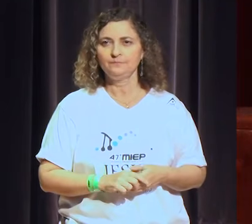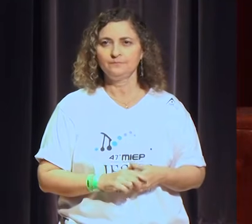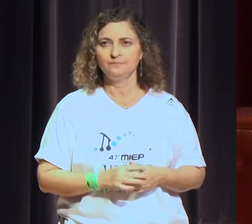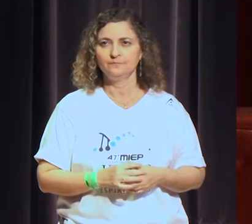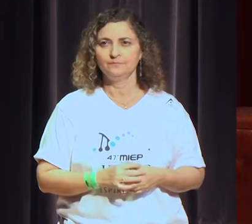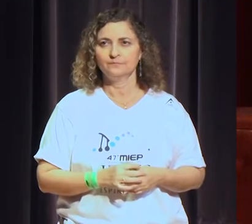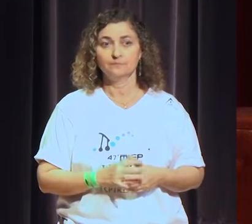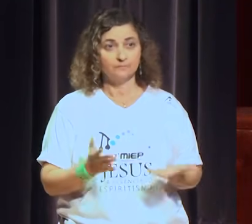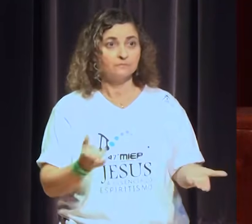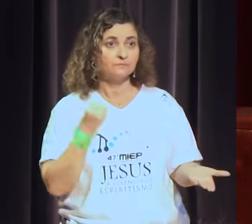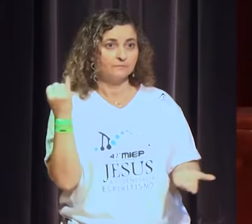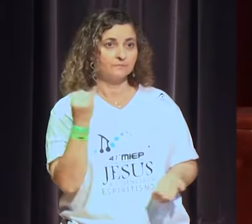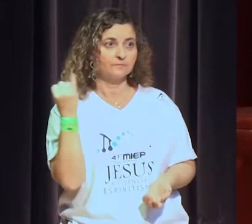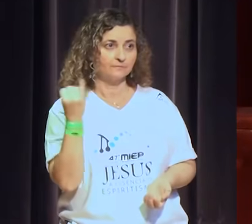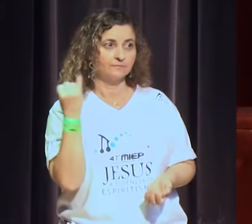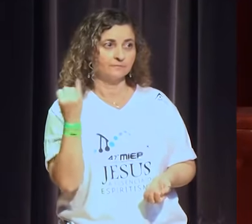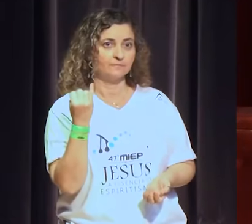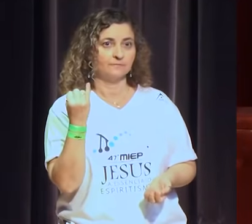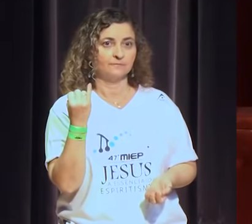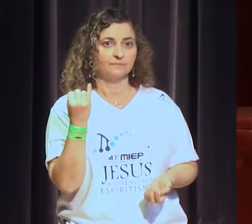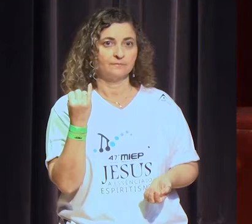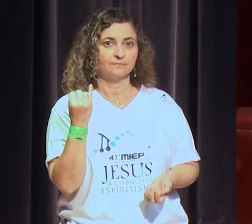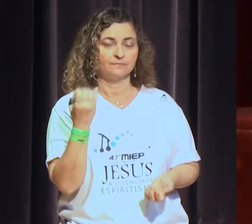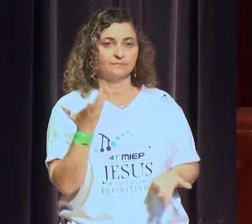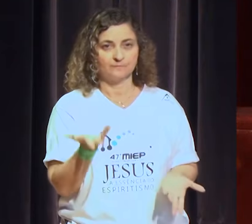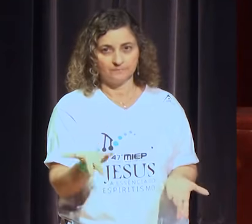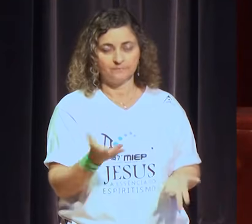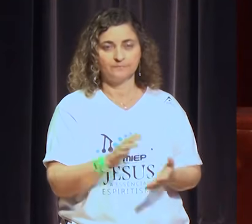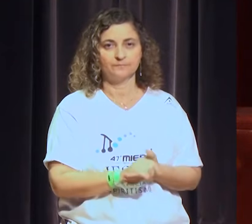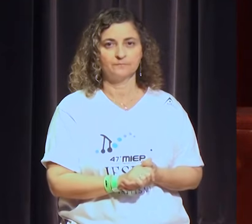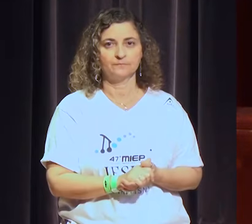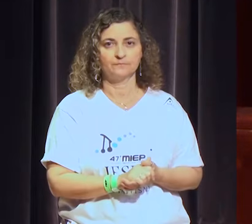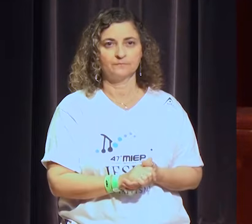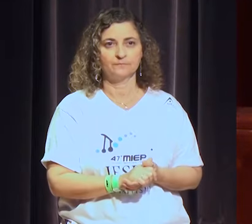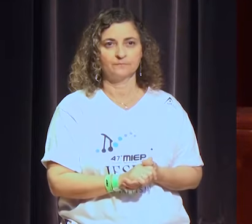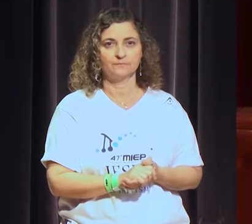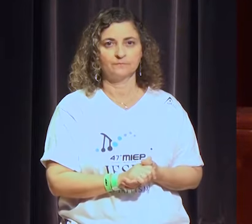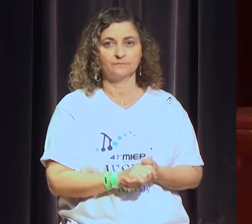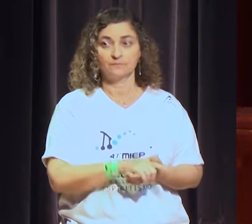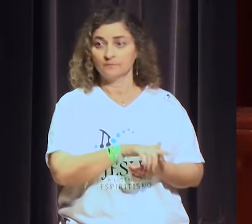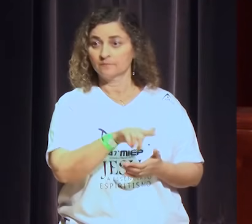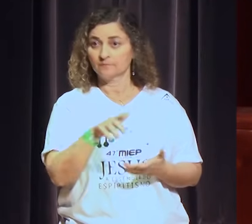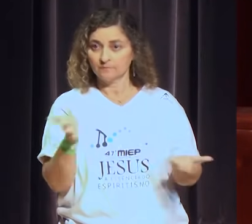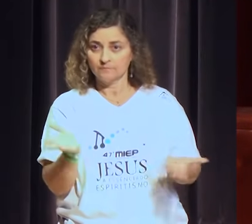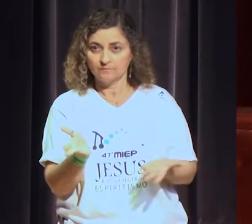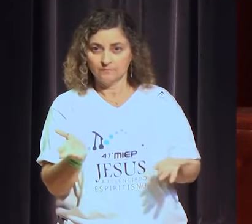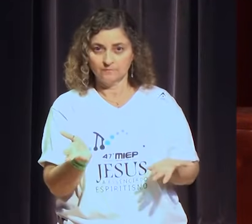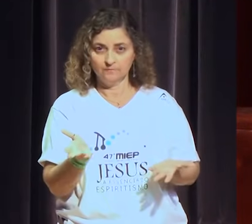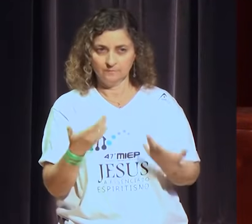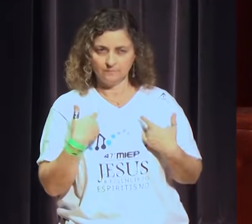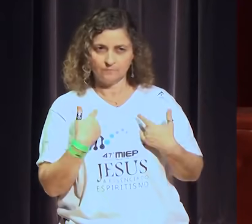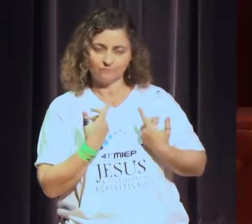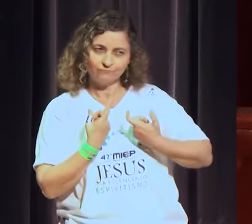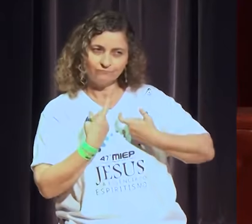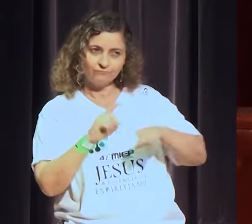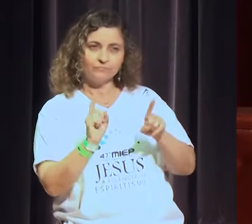Isso é importante. É por isso que, e isso eu fico, agora, uma